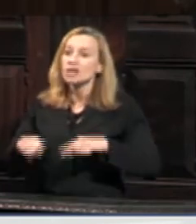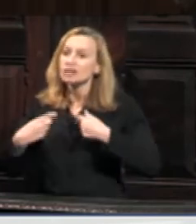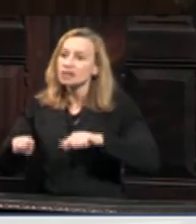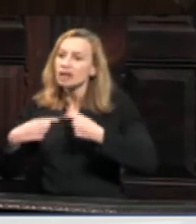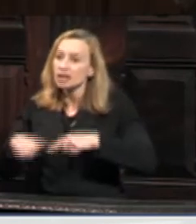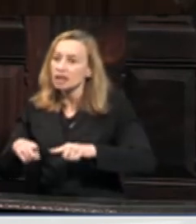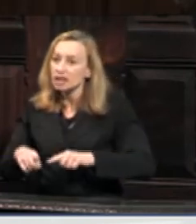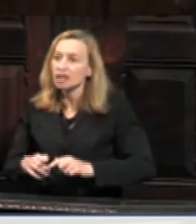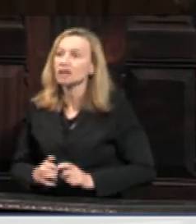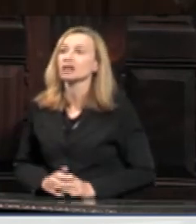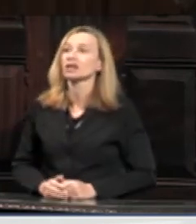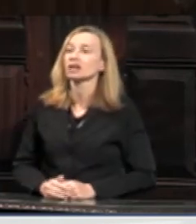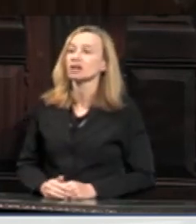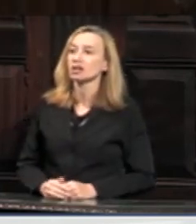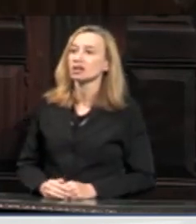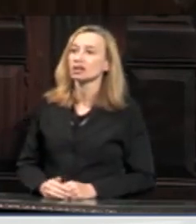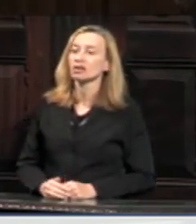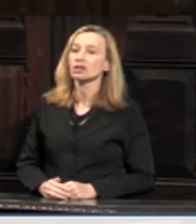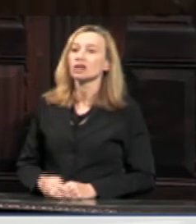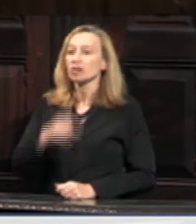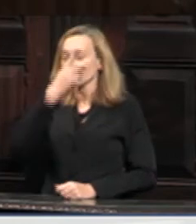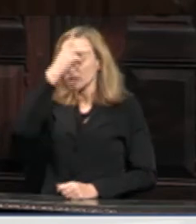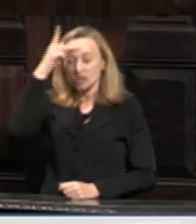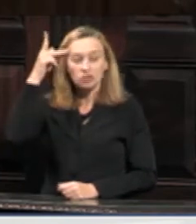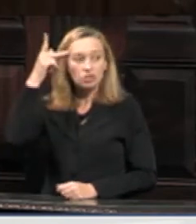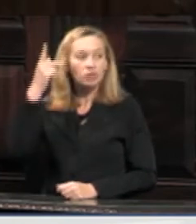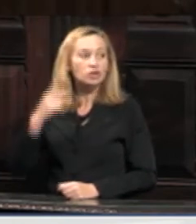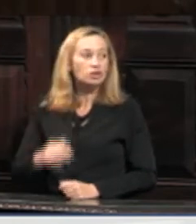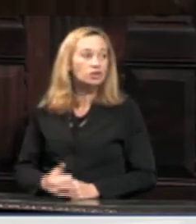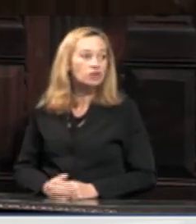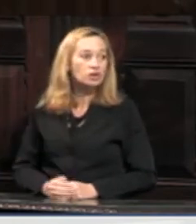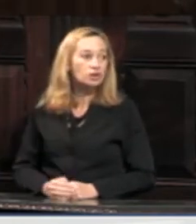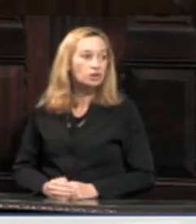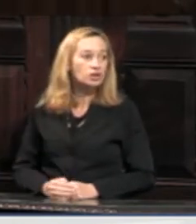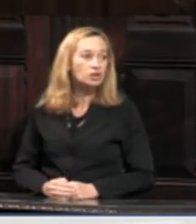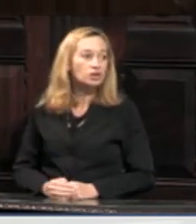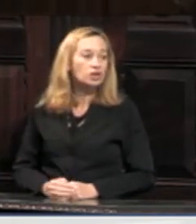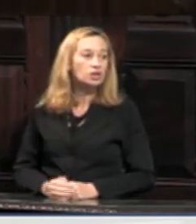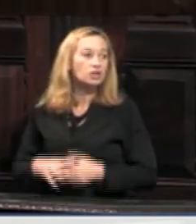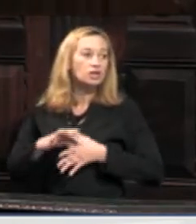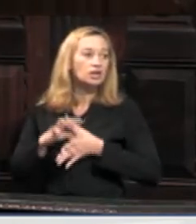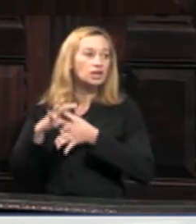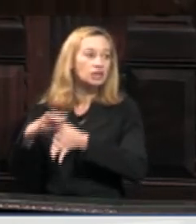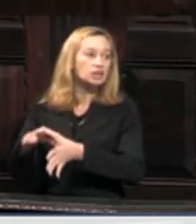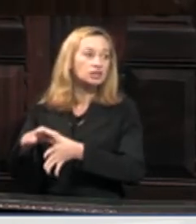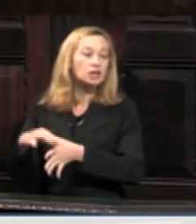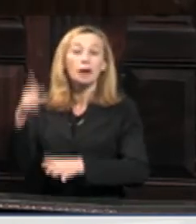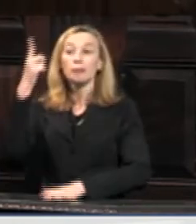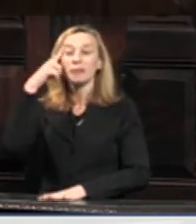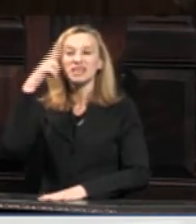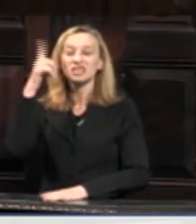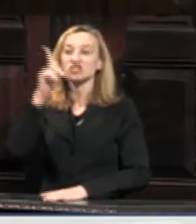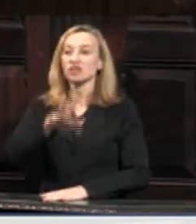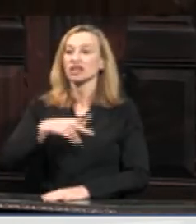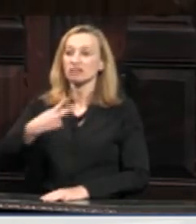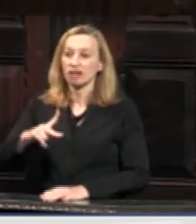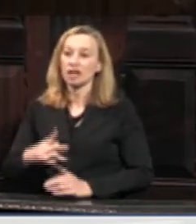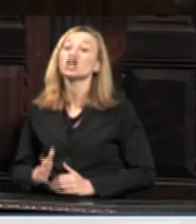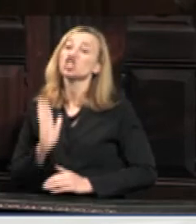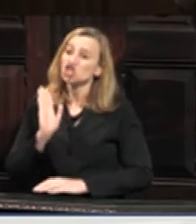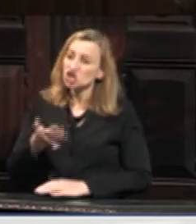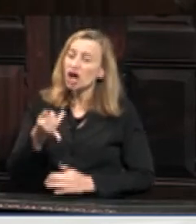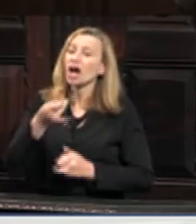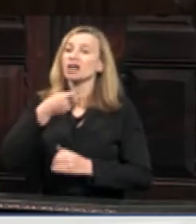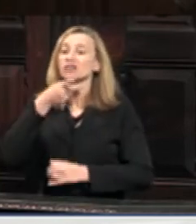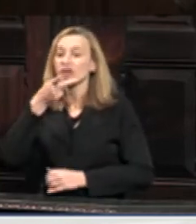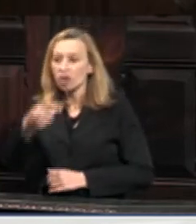de banimento de pessoas, quadros, lideranças que pensam diferente dele. Até já